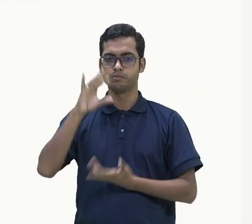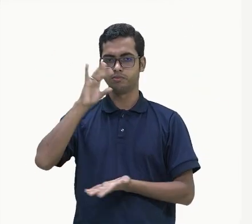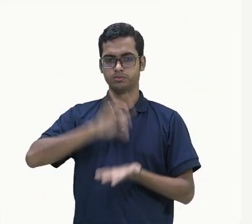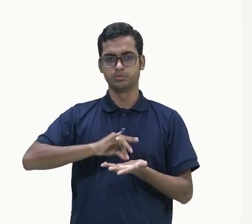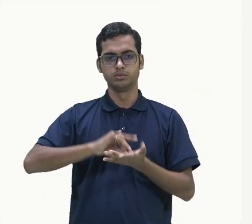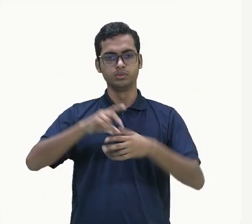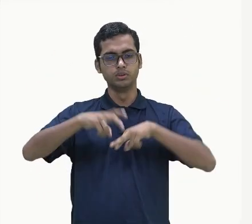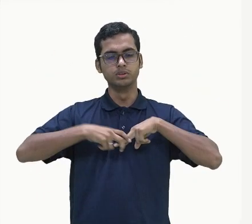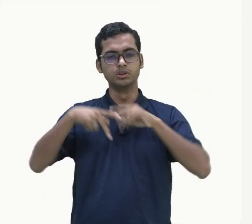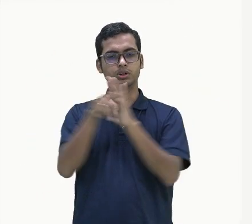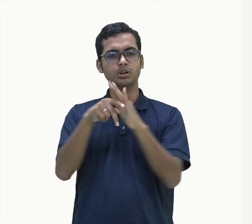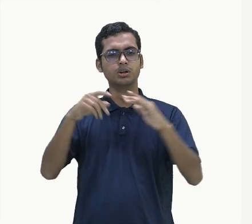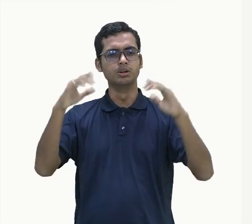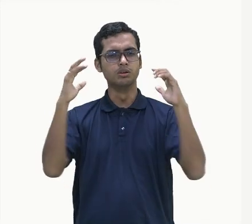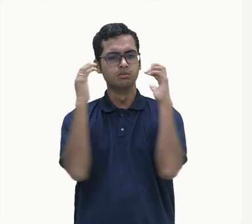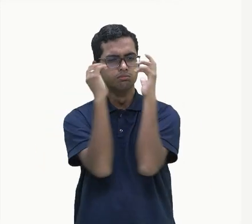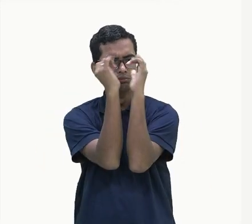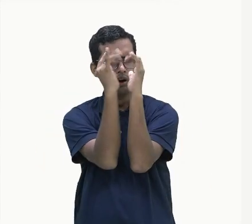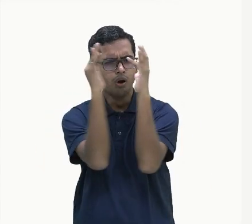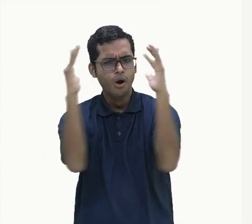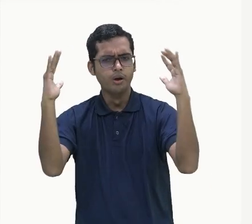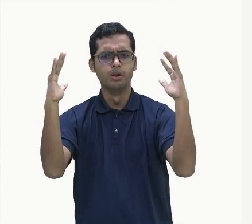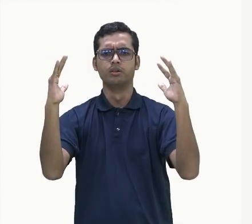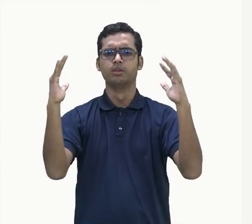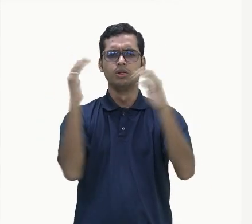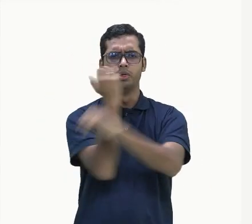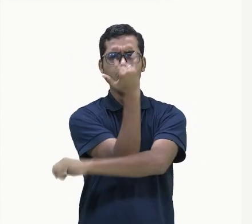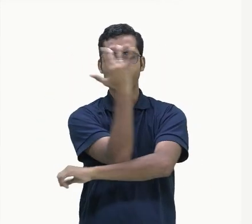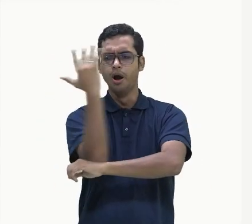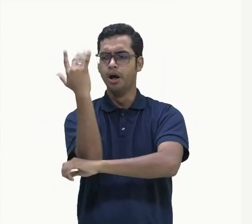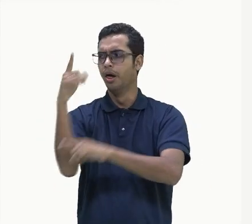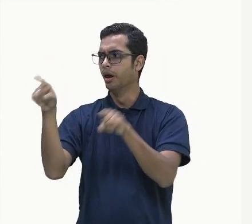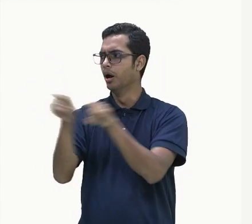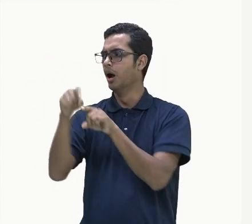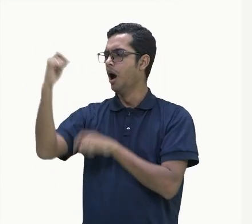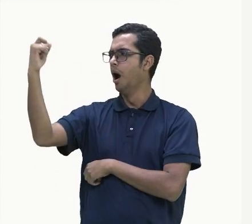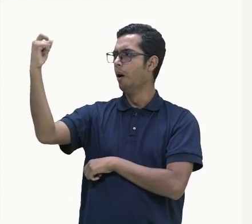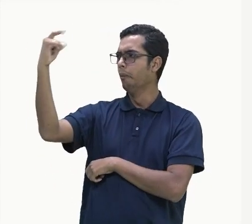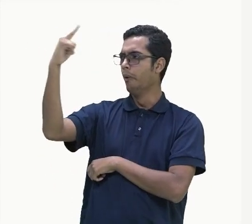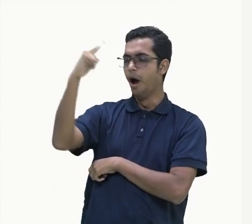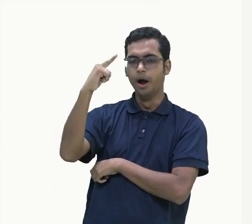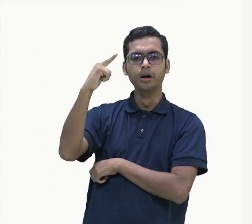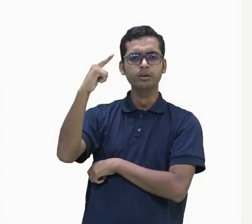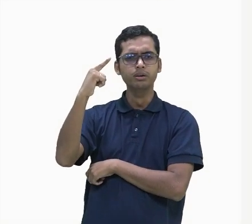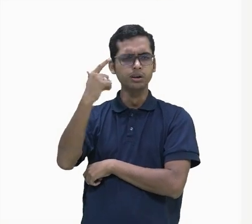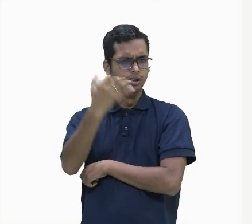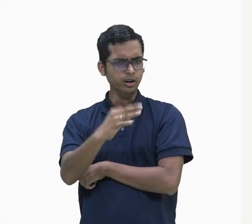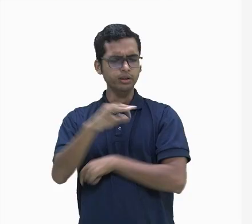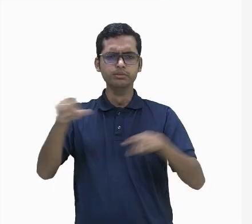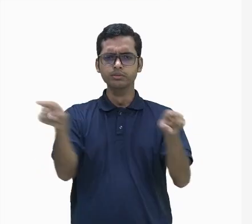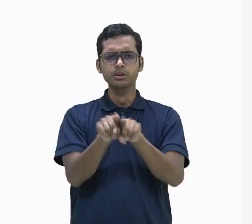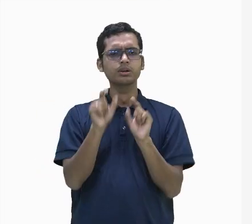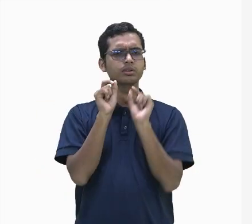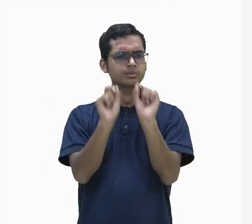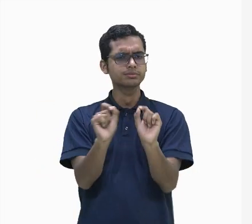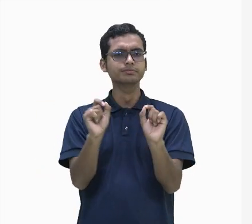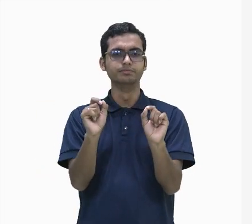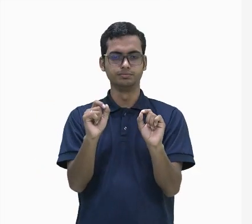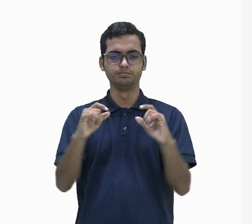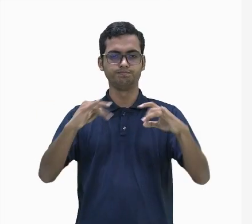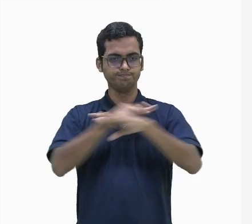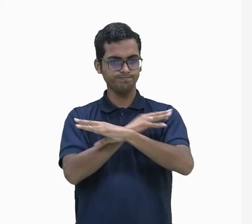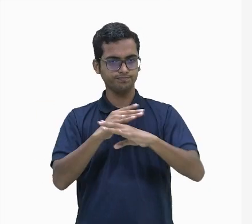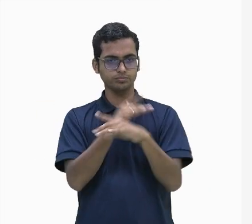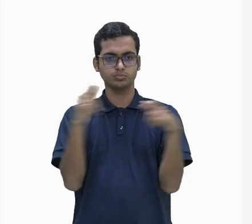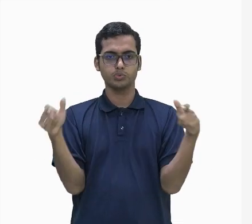pelas árvores e pela ação do sol, certo? E temos também o